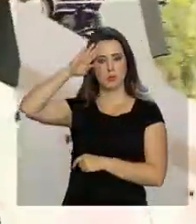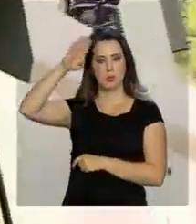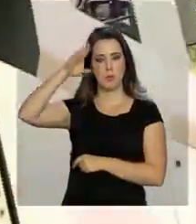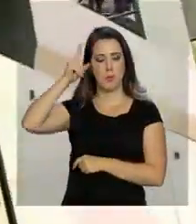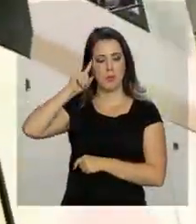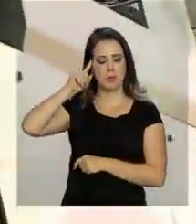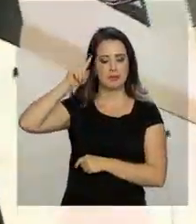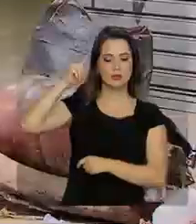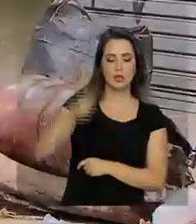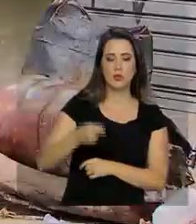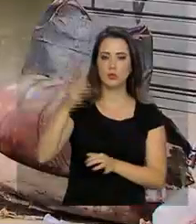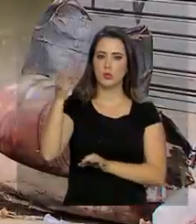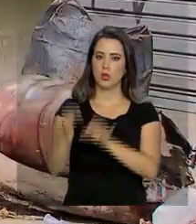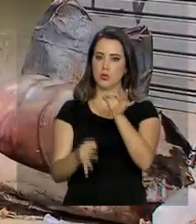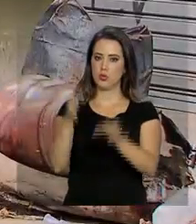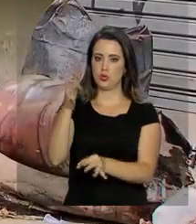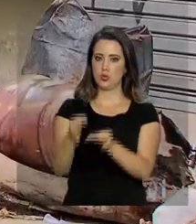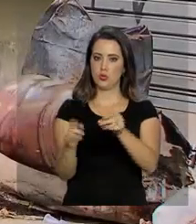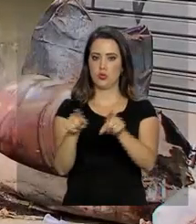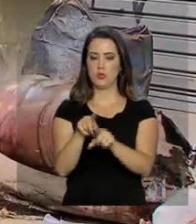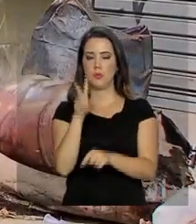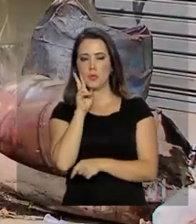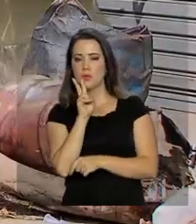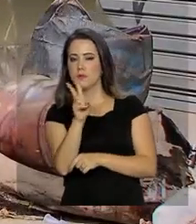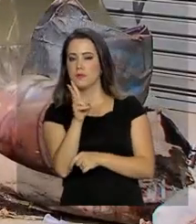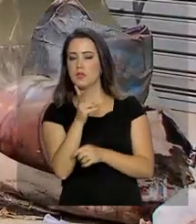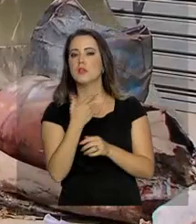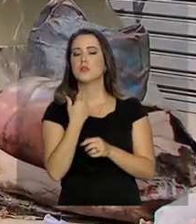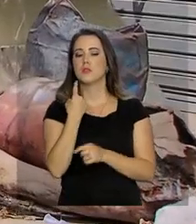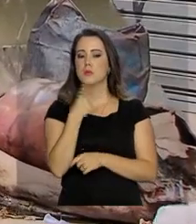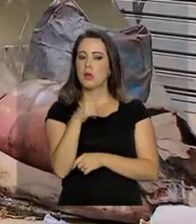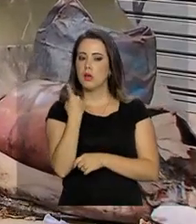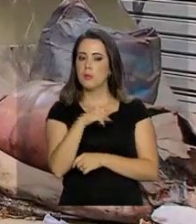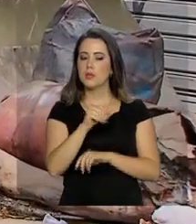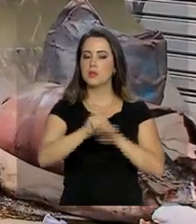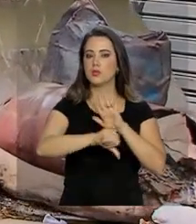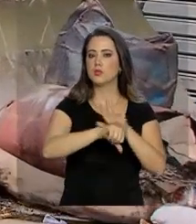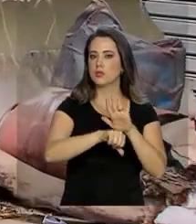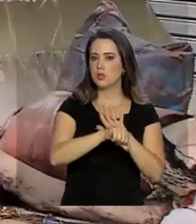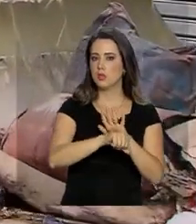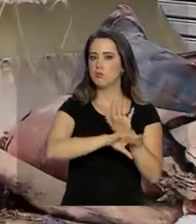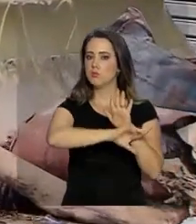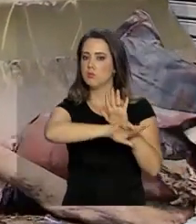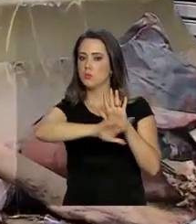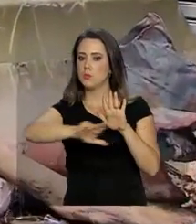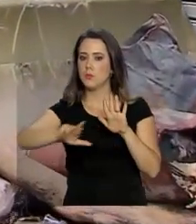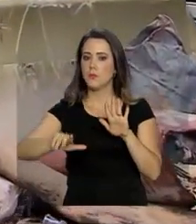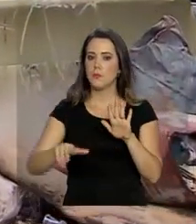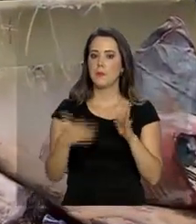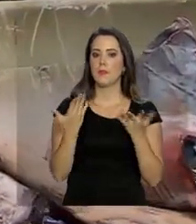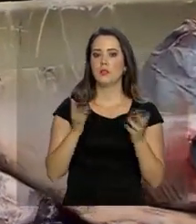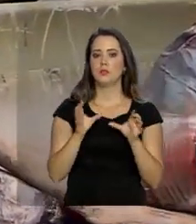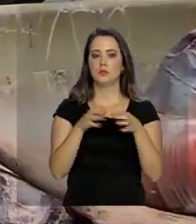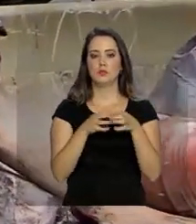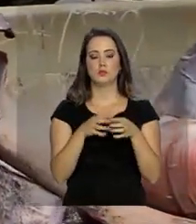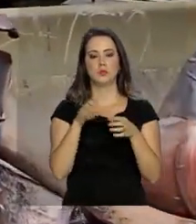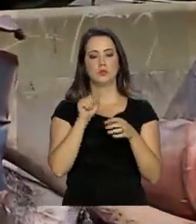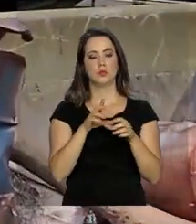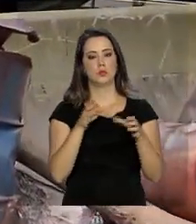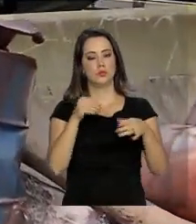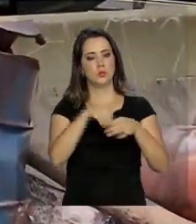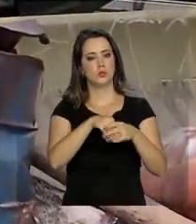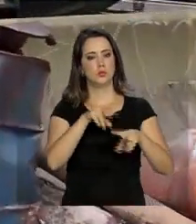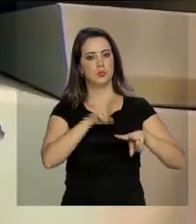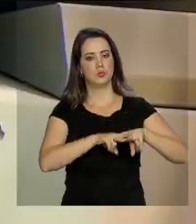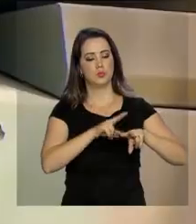verificação de denúncias de ações criminosas e outras condutas ilícitas na administração penitenciária o